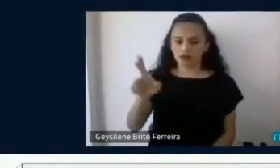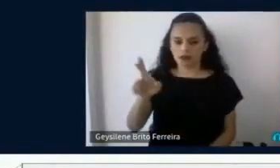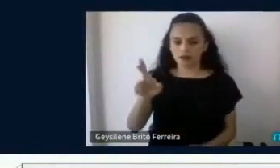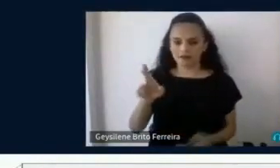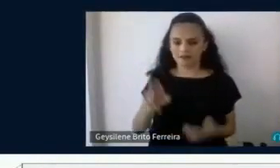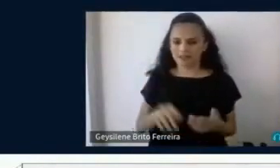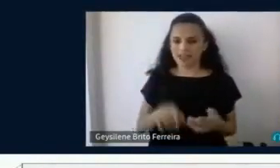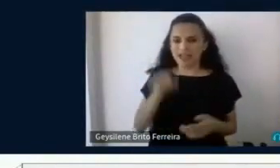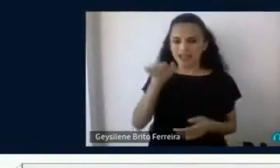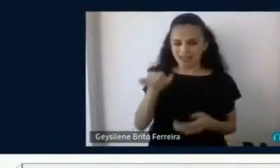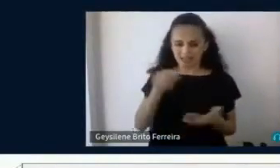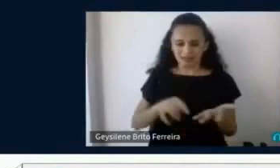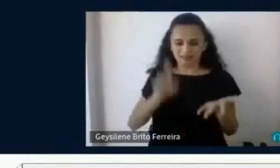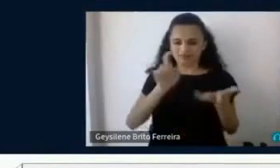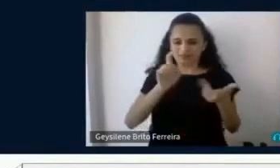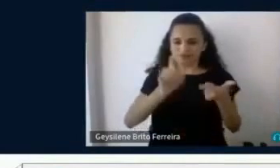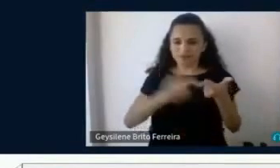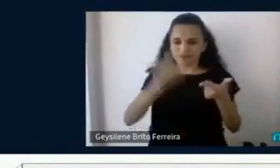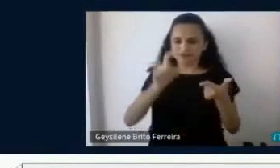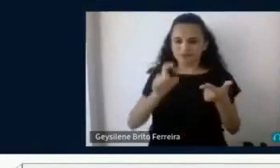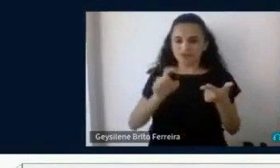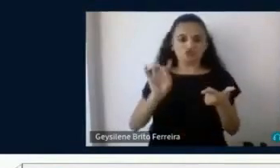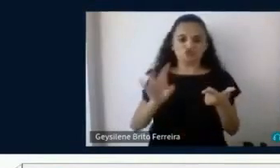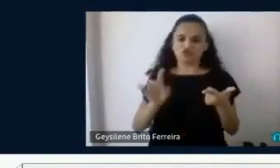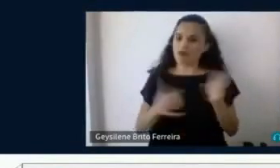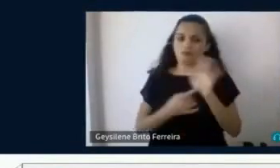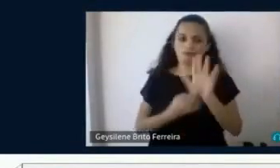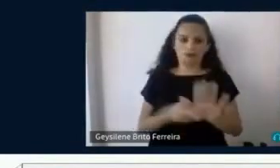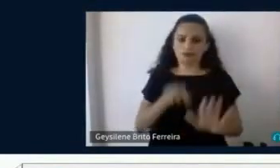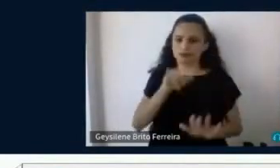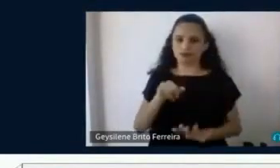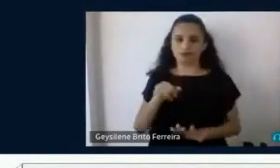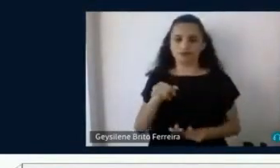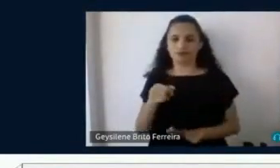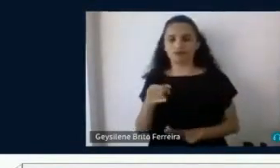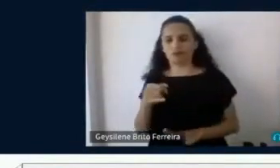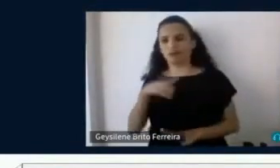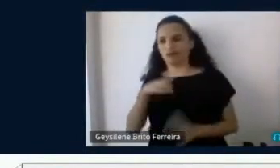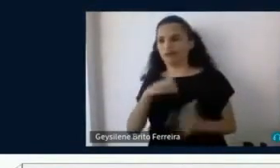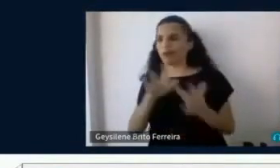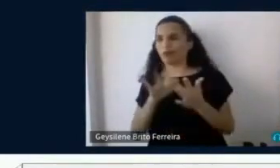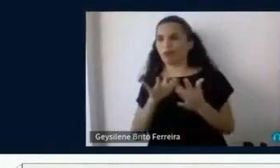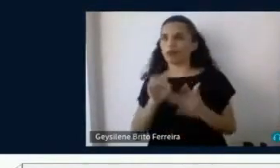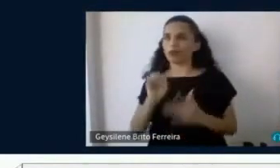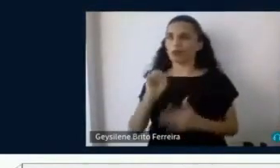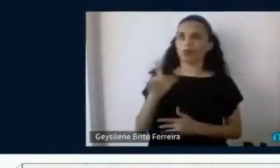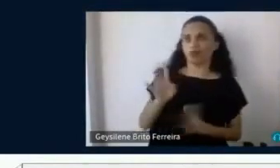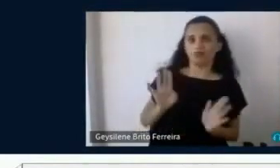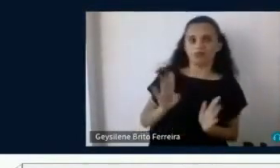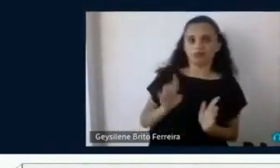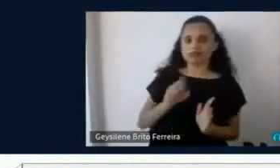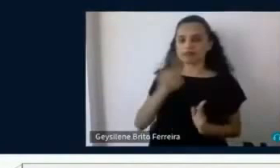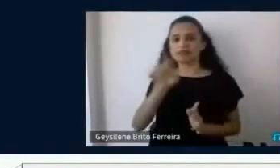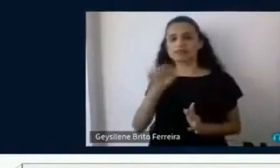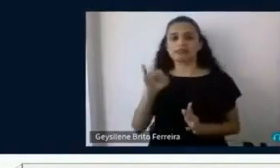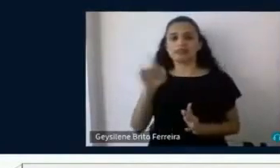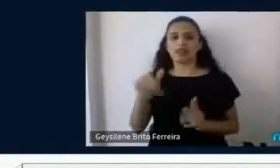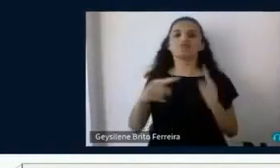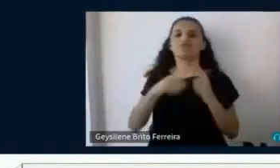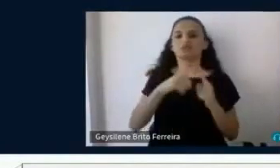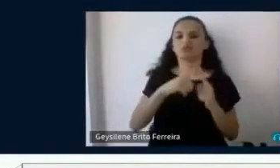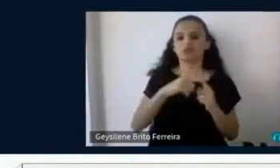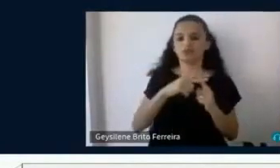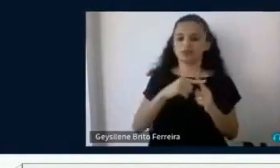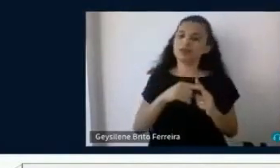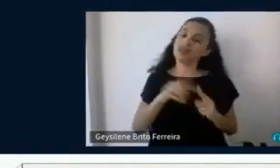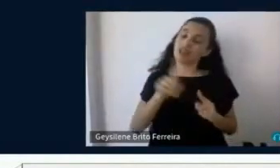dizer, no caso positivo, se você teve contato com o vírus, mas tem muitas limitações, é um teste razoável,